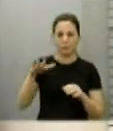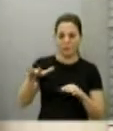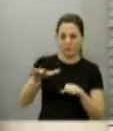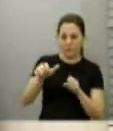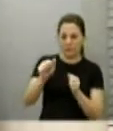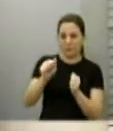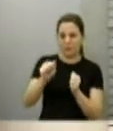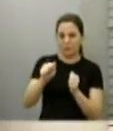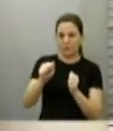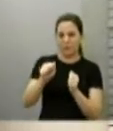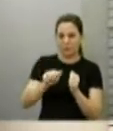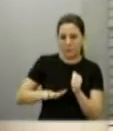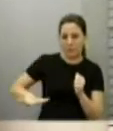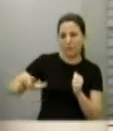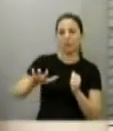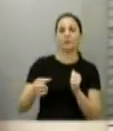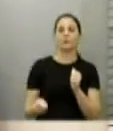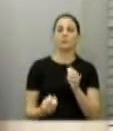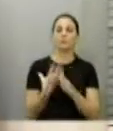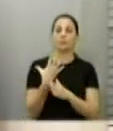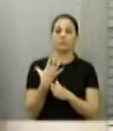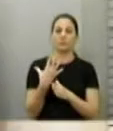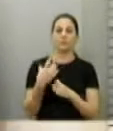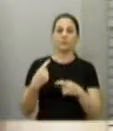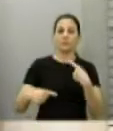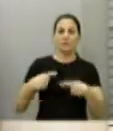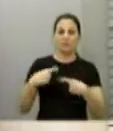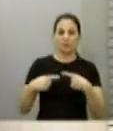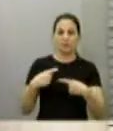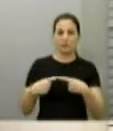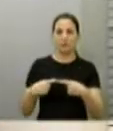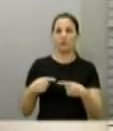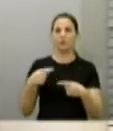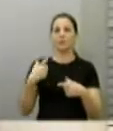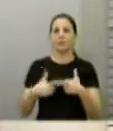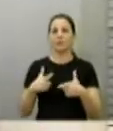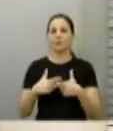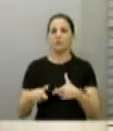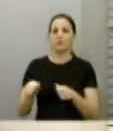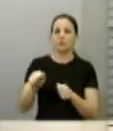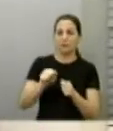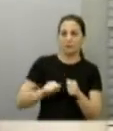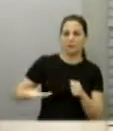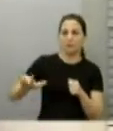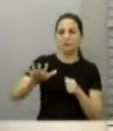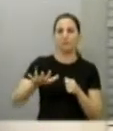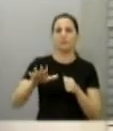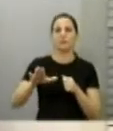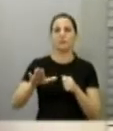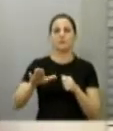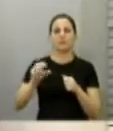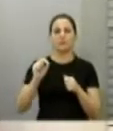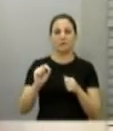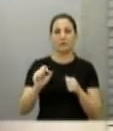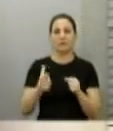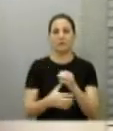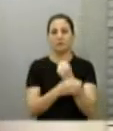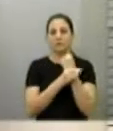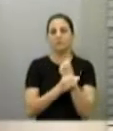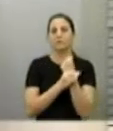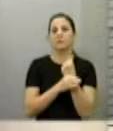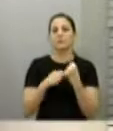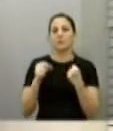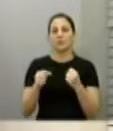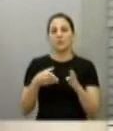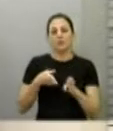onde a sessão vai acontecer, de fazer um debate sobre os seus problemas regionais com os vereadores. É a garantia de continuar no